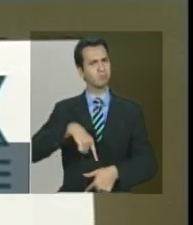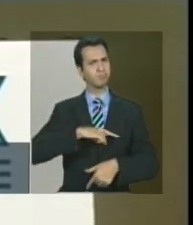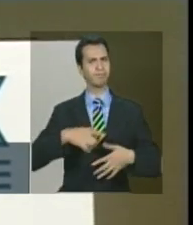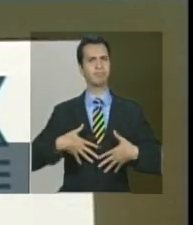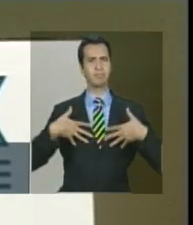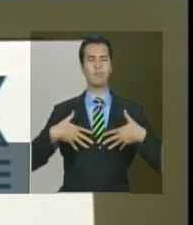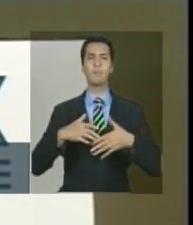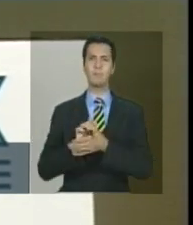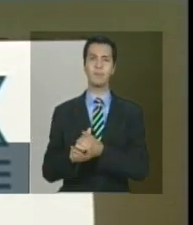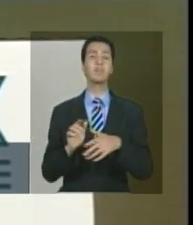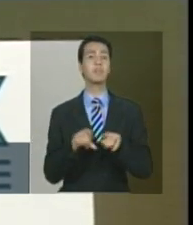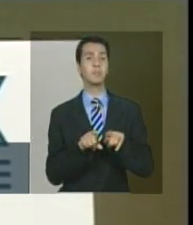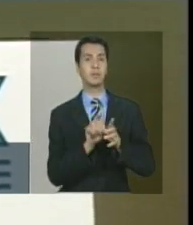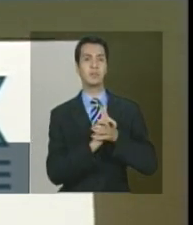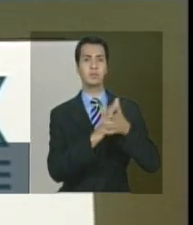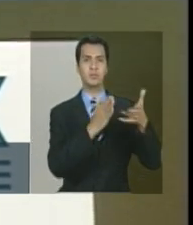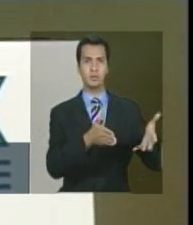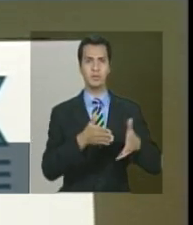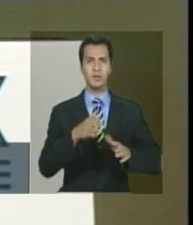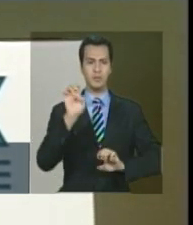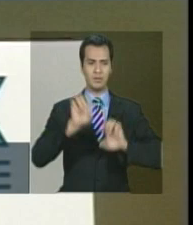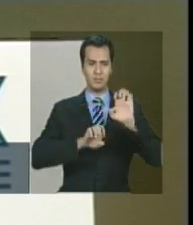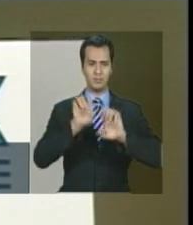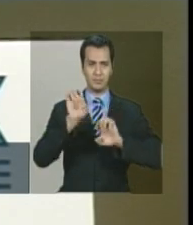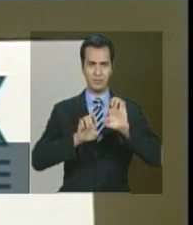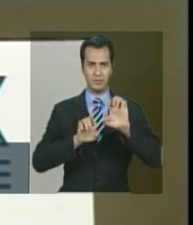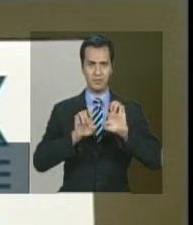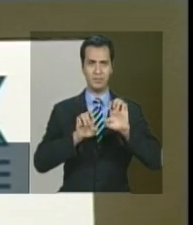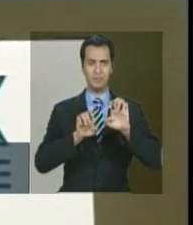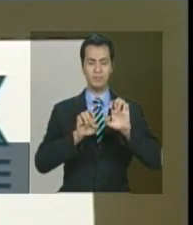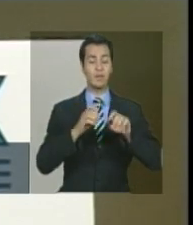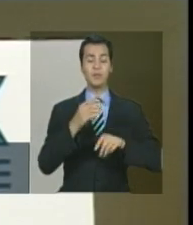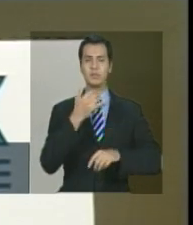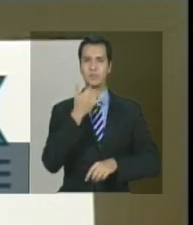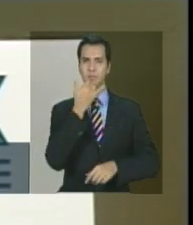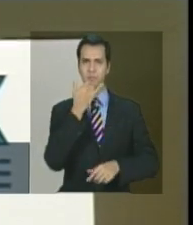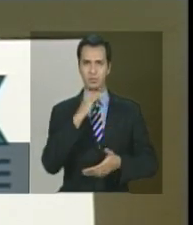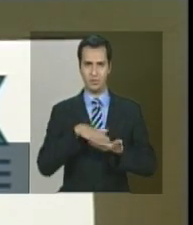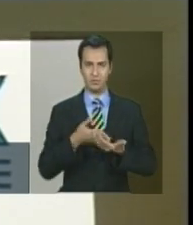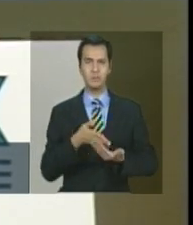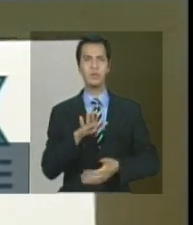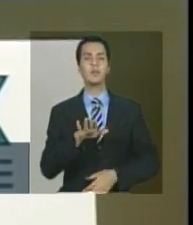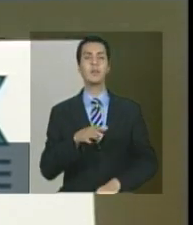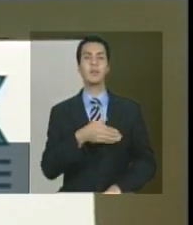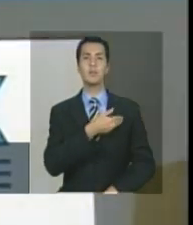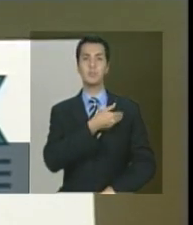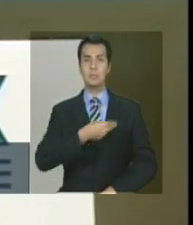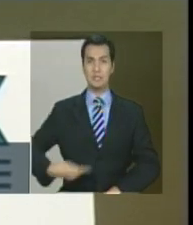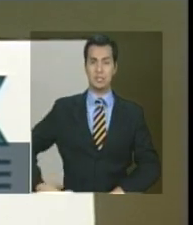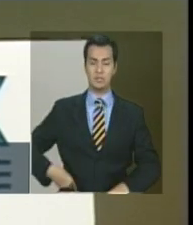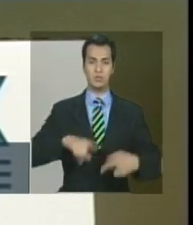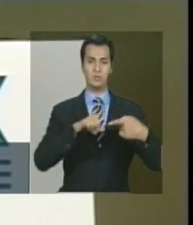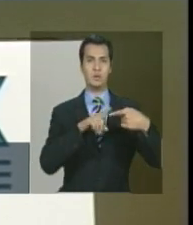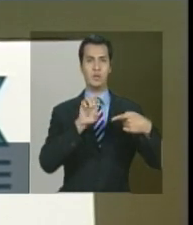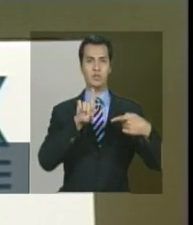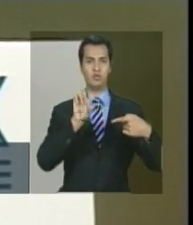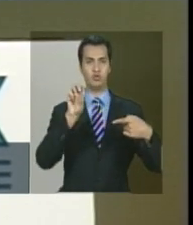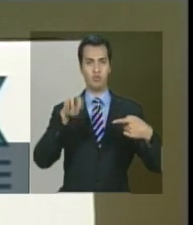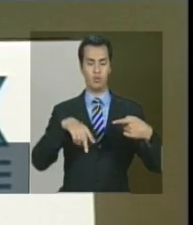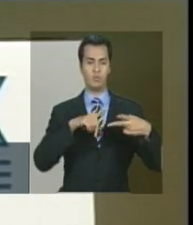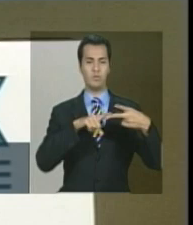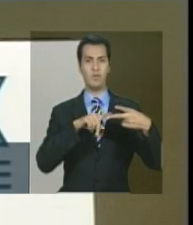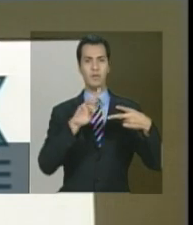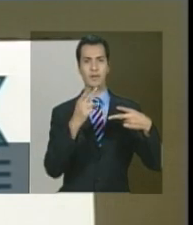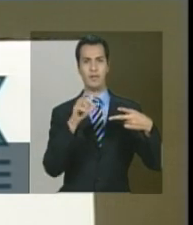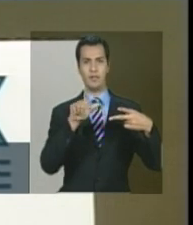me acompanham, o Edson Lobão, de Minas Energia, Helena Chagas, da Secretaria de Comunicação